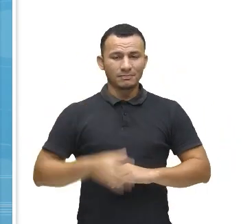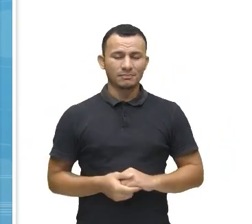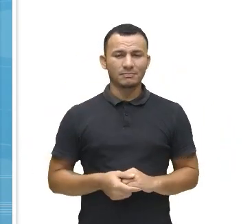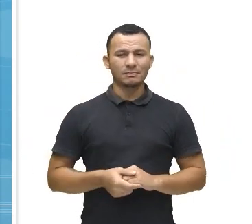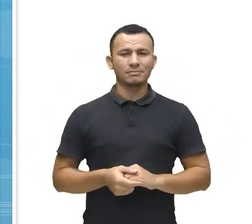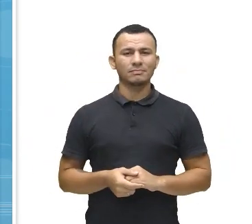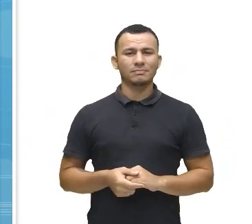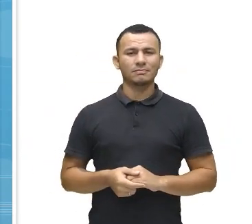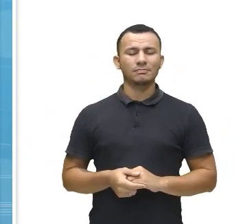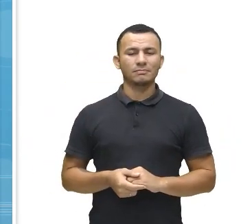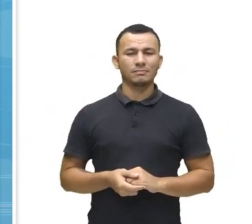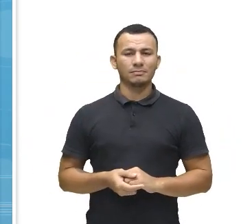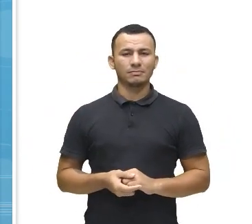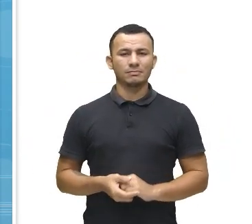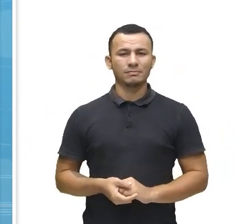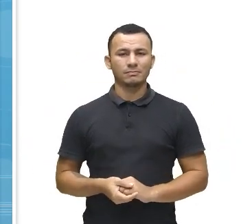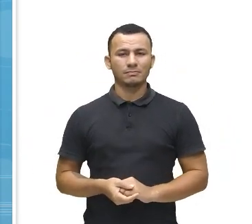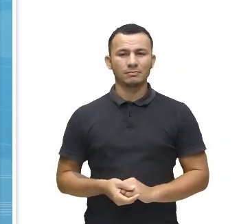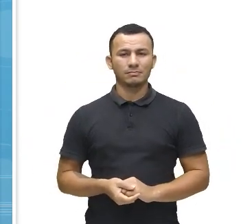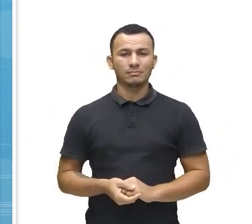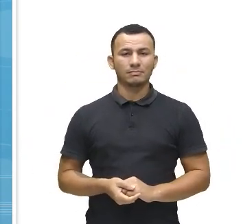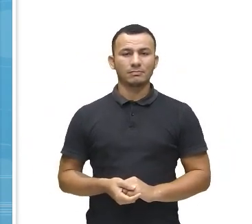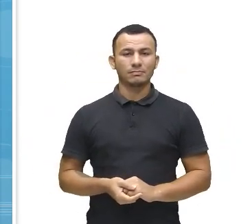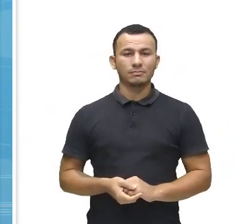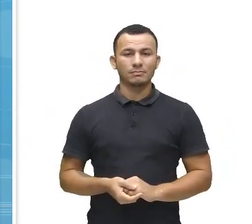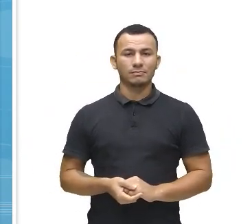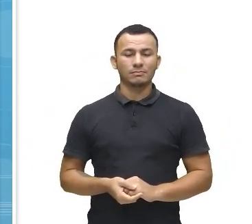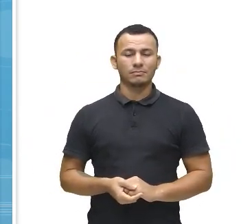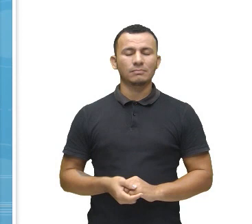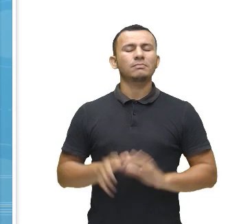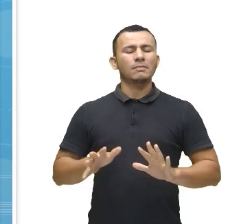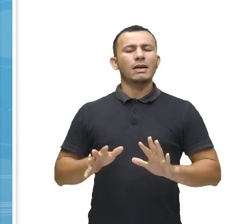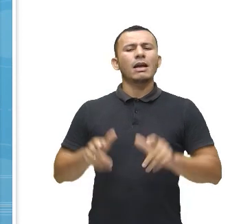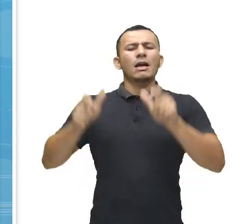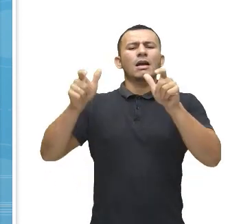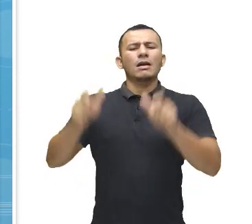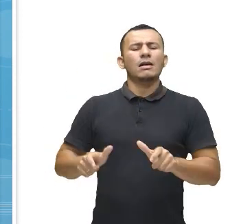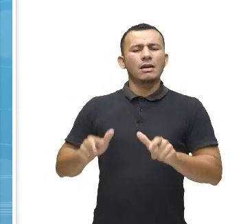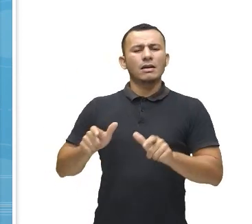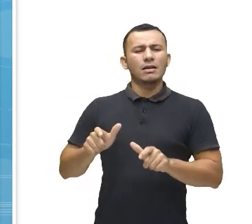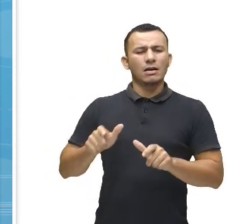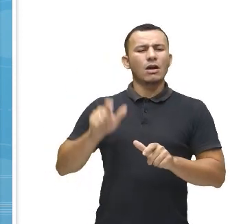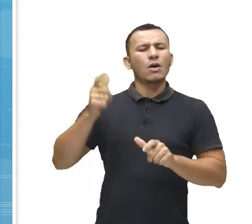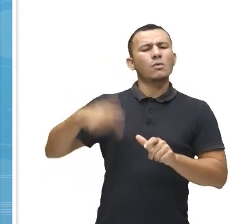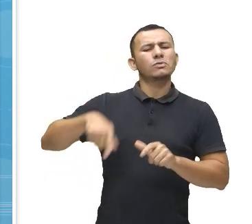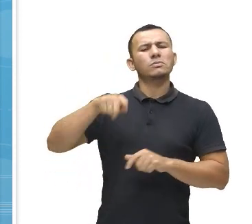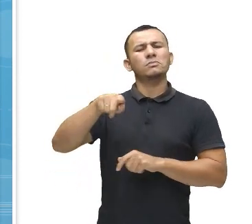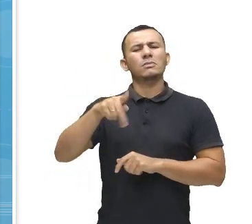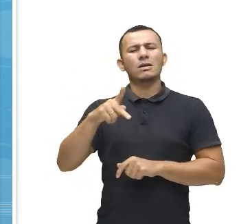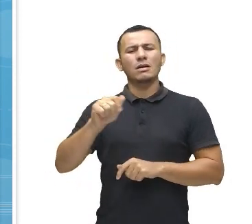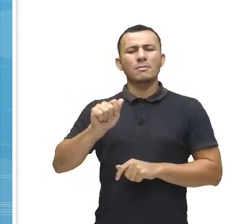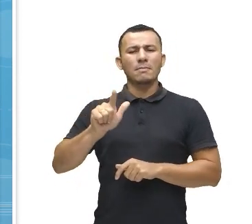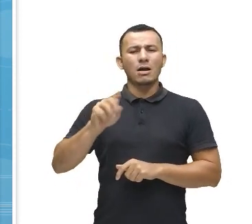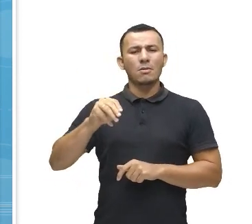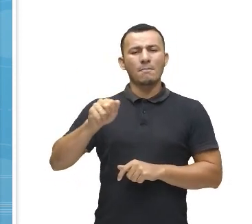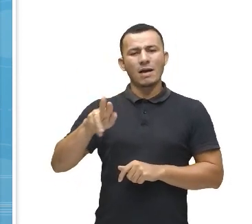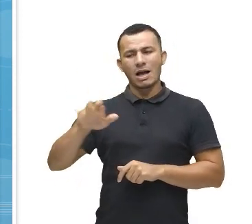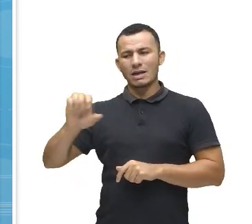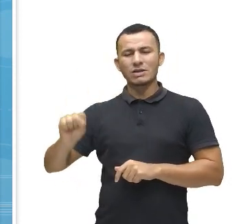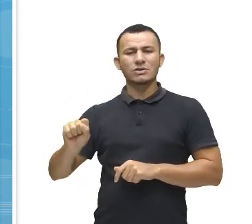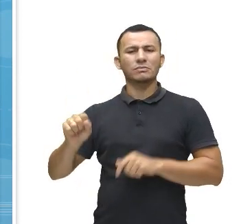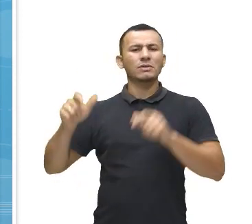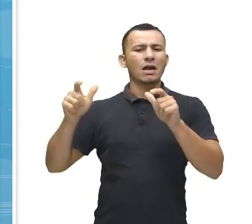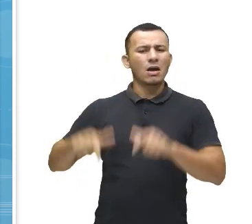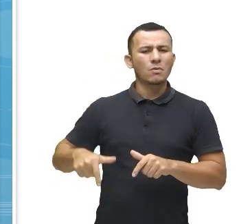ver o que o slide fala pra gente. Onde é que ficou localizado o Quilombo dos Palmares? Ficou localizado na